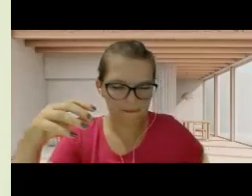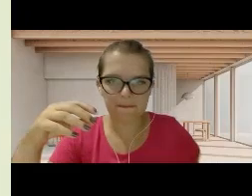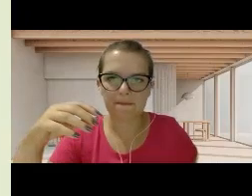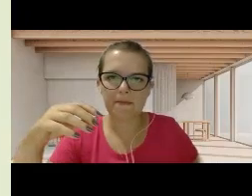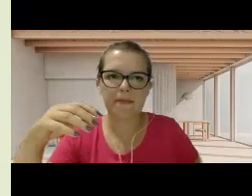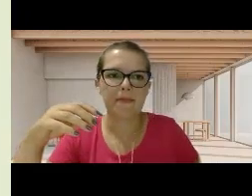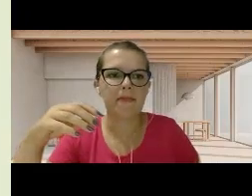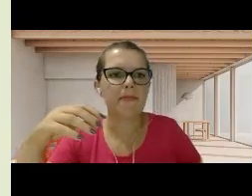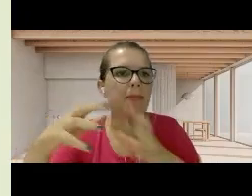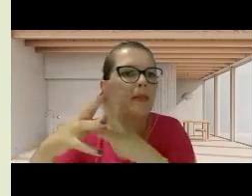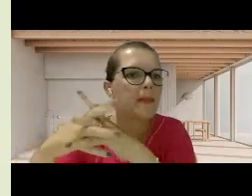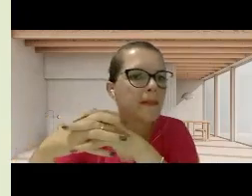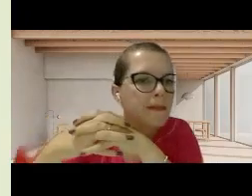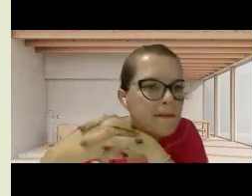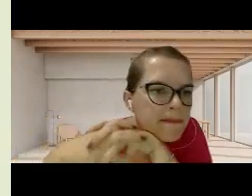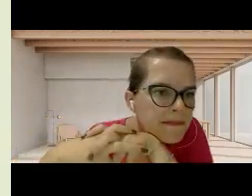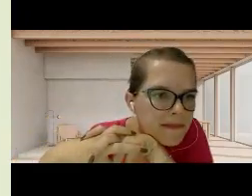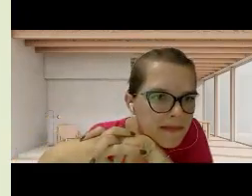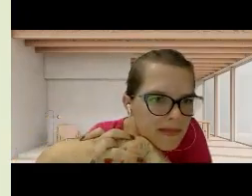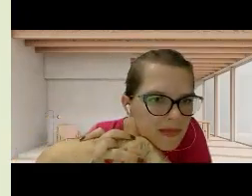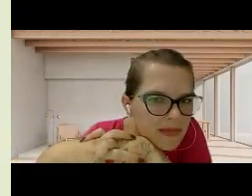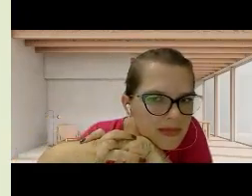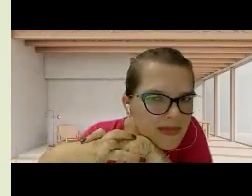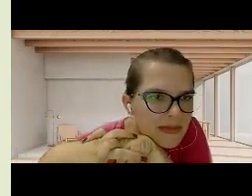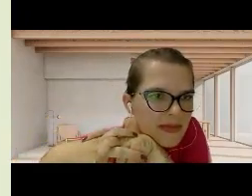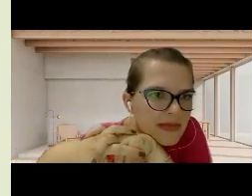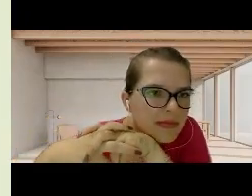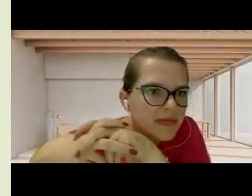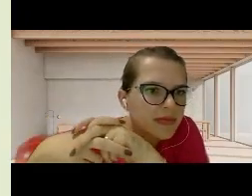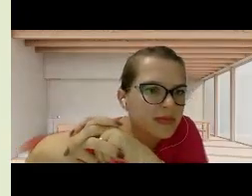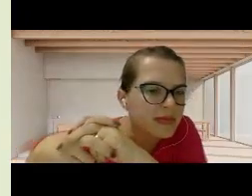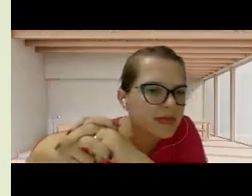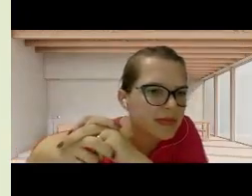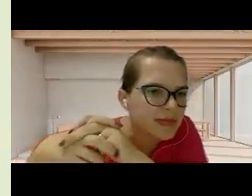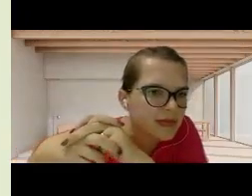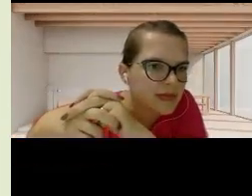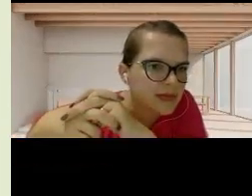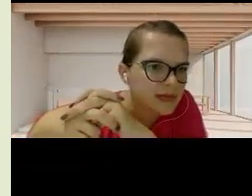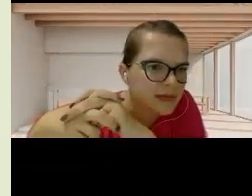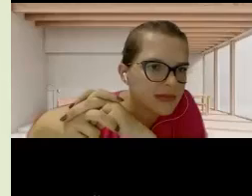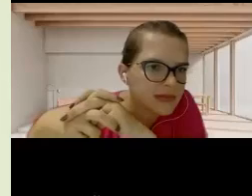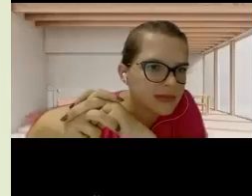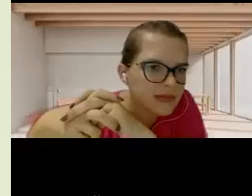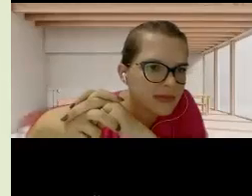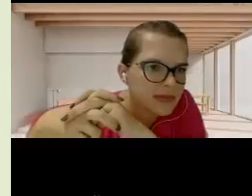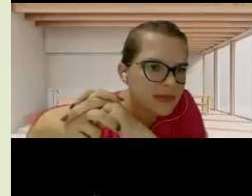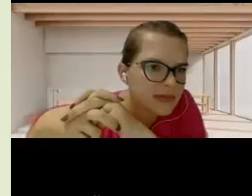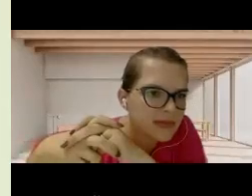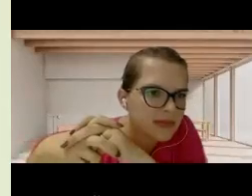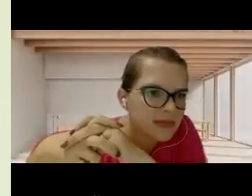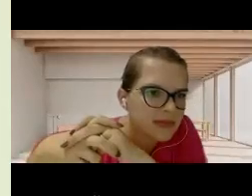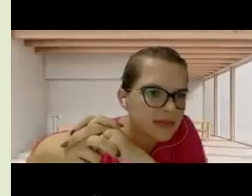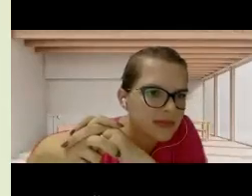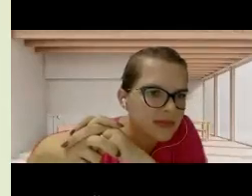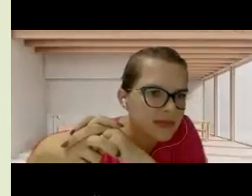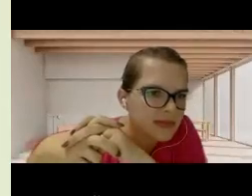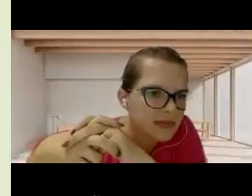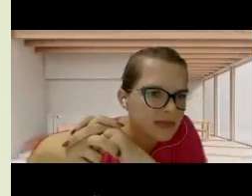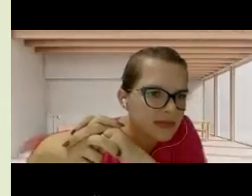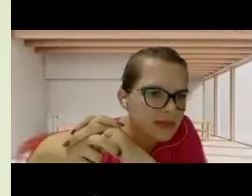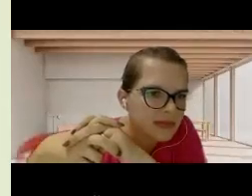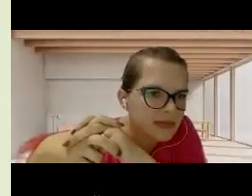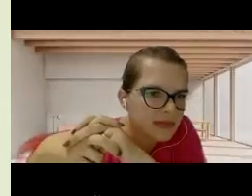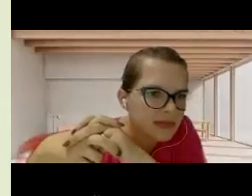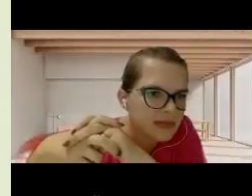pontinho preto ali, é o local da barragem. Então, você determina aonde que é a bacia hidrográfica, que é a linha vermelha.